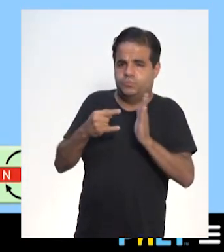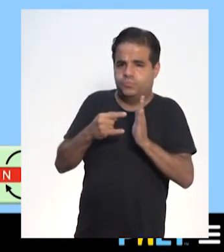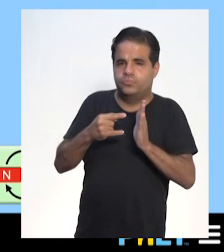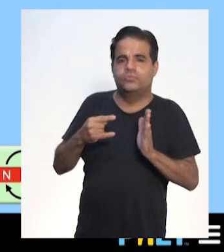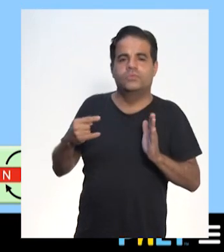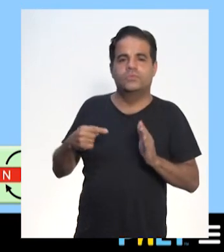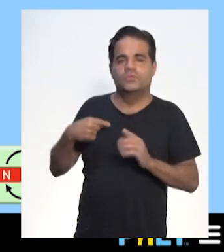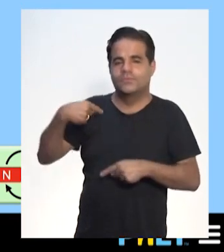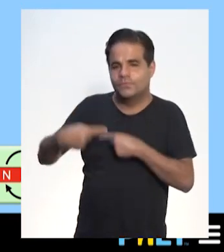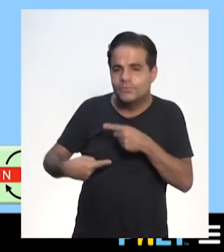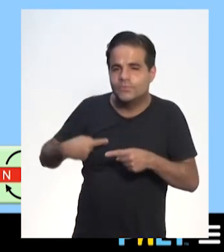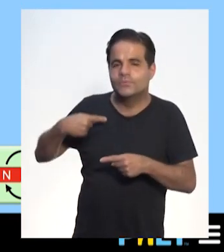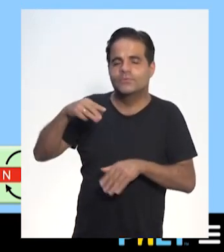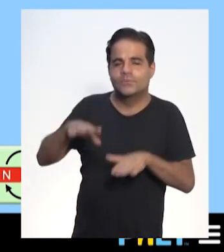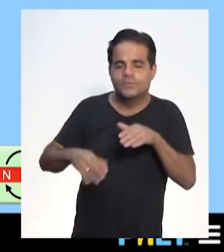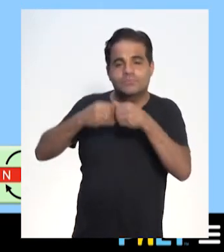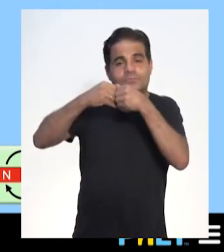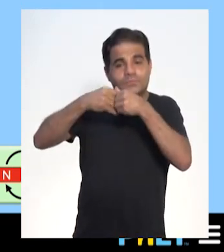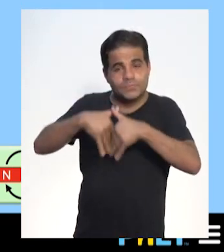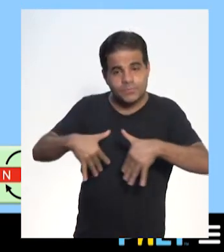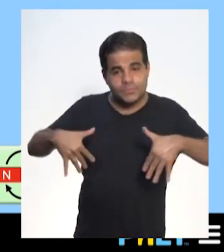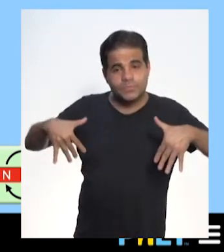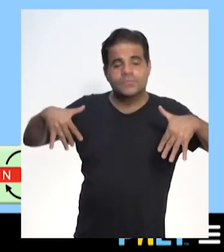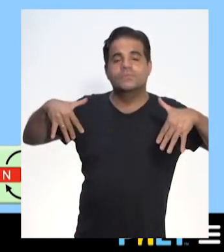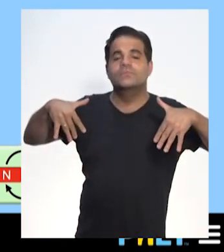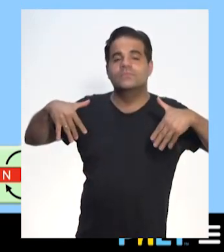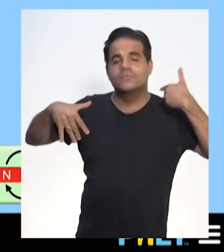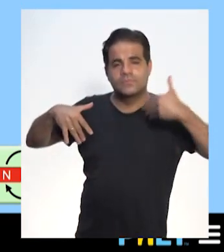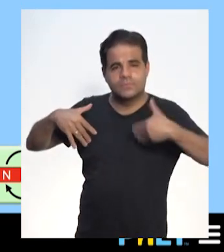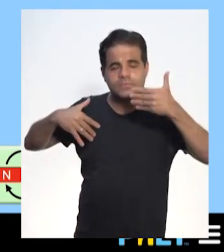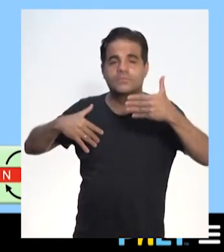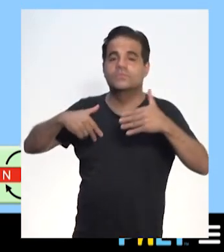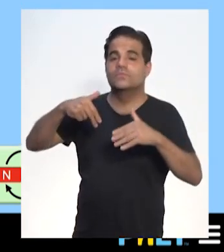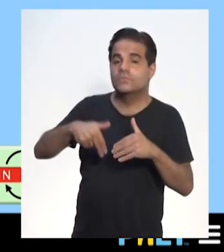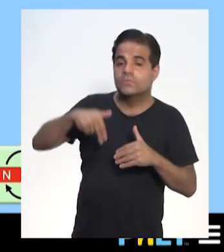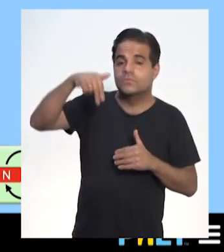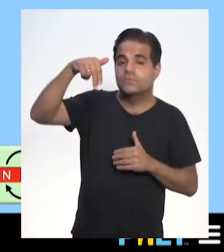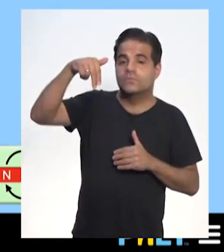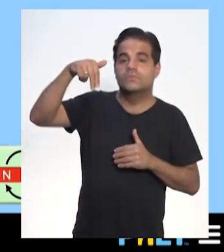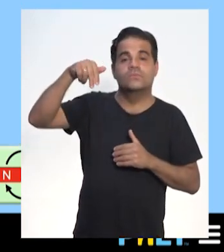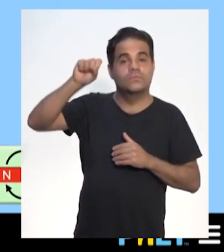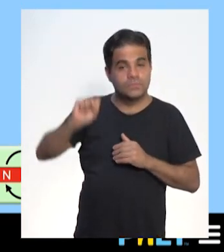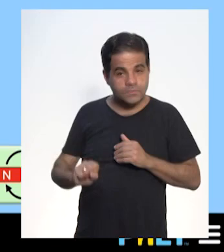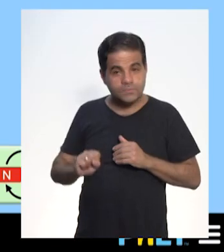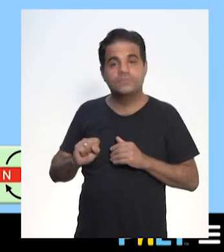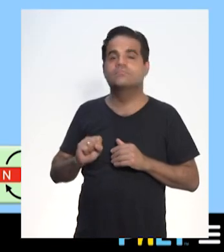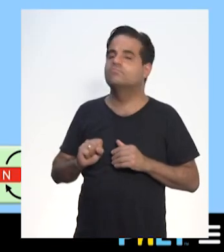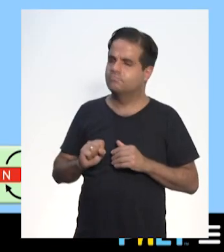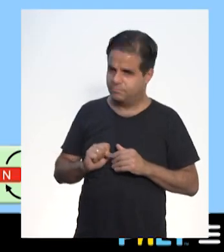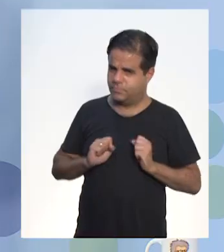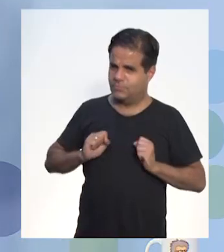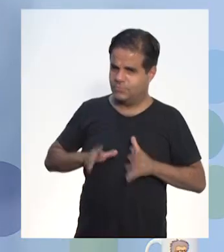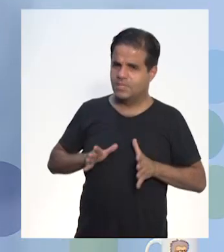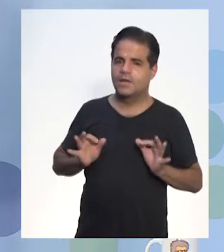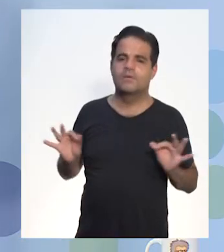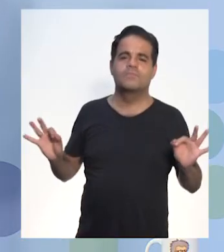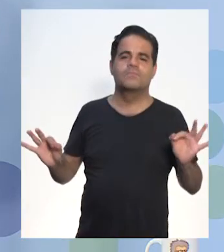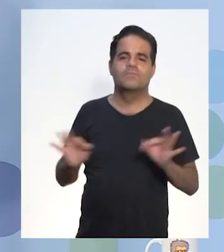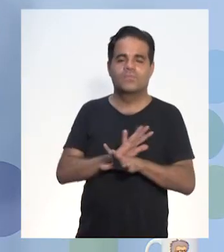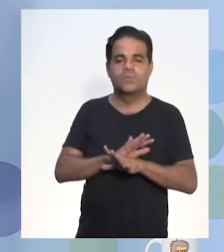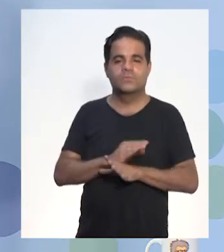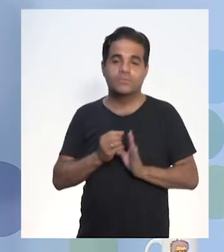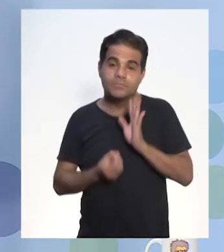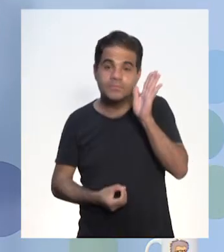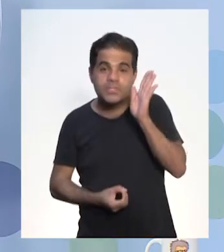você variou o fluxo, né? Porque variou de norte para sul, né, no interior da espira. E isso já é suficiente para